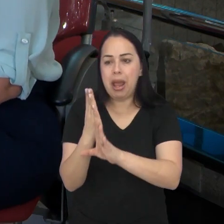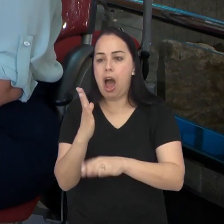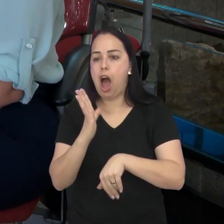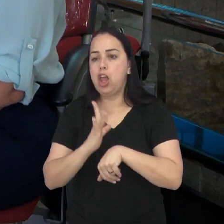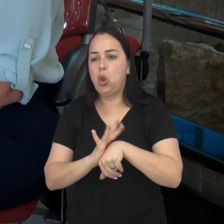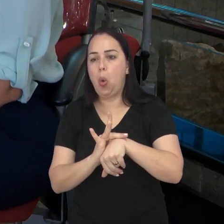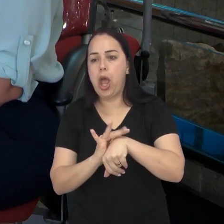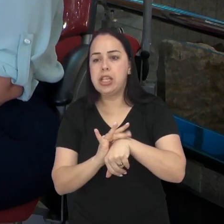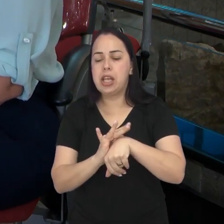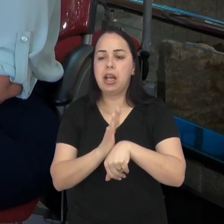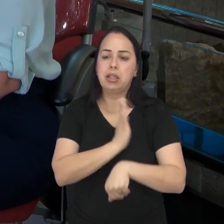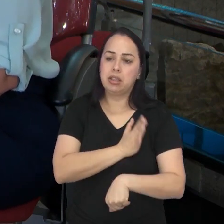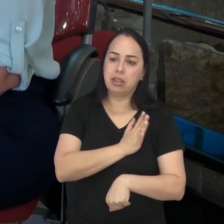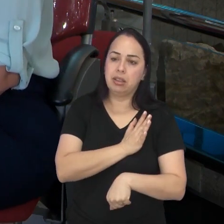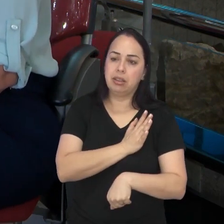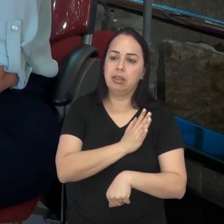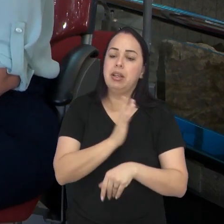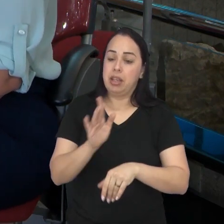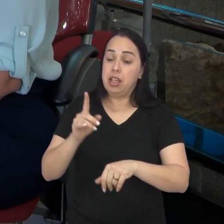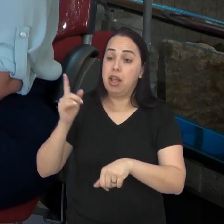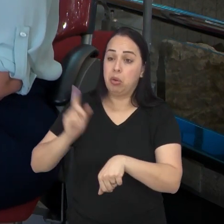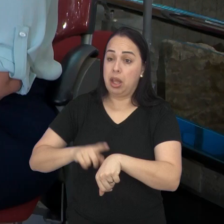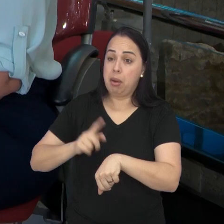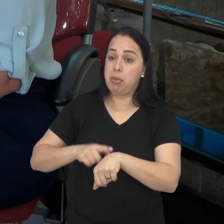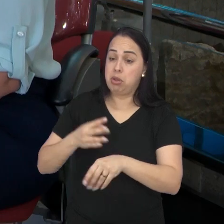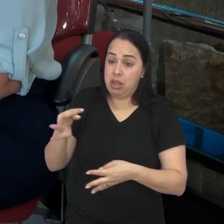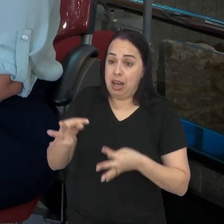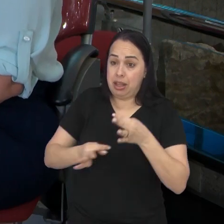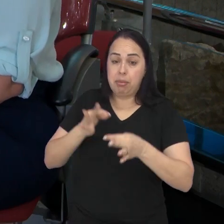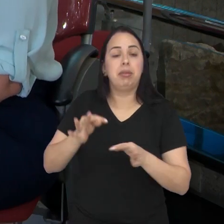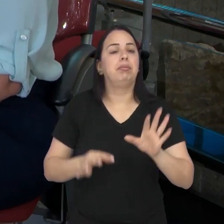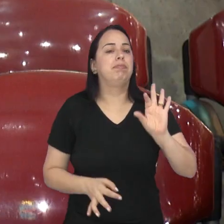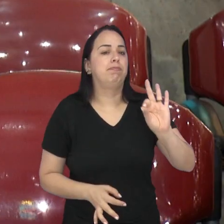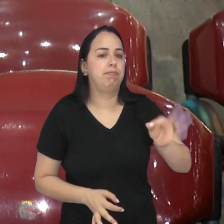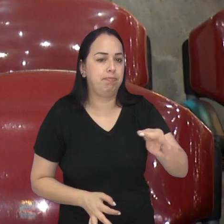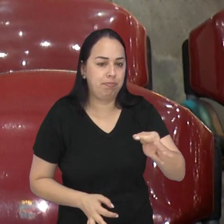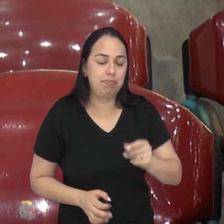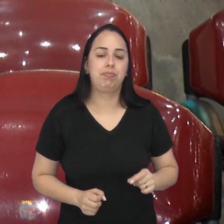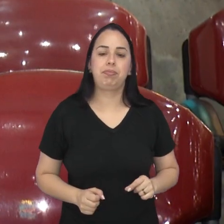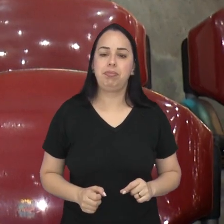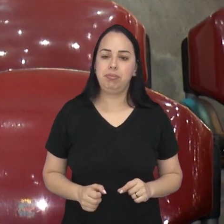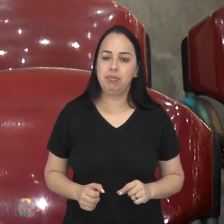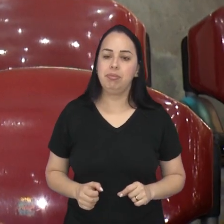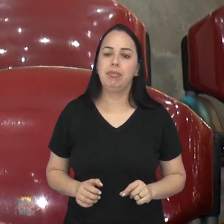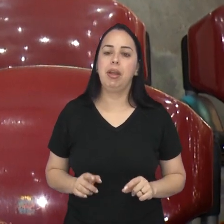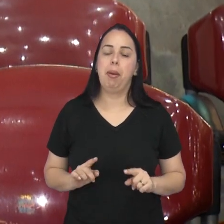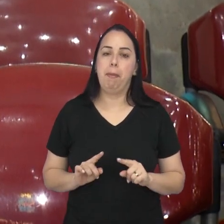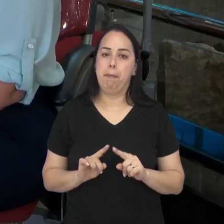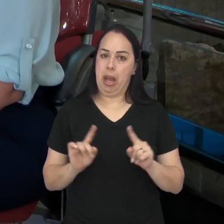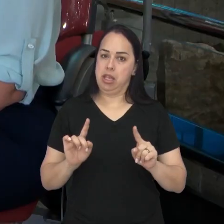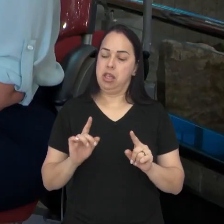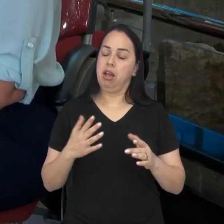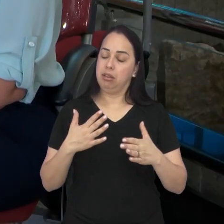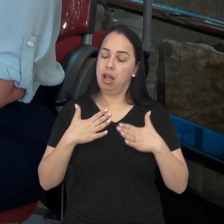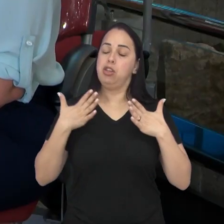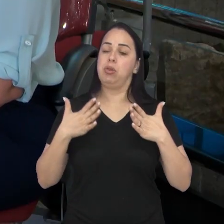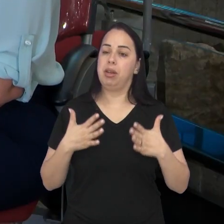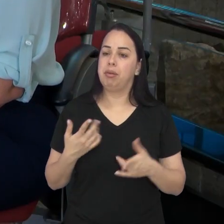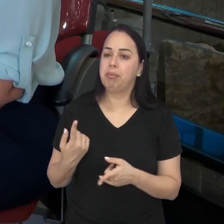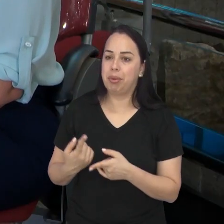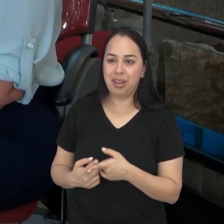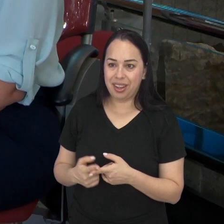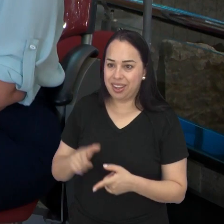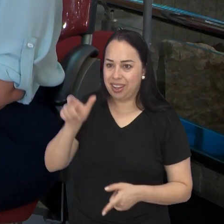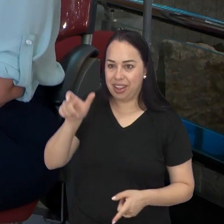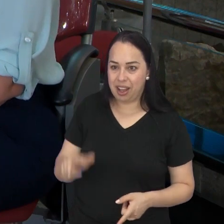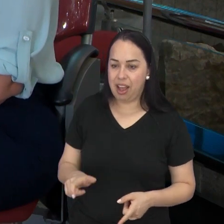época e talvez não tivesse dado tempo de se tratar. Faz sentido. Né? Mas assustou. Até porque você não